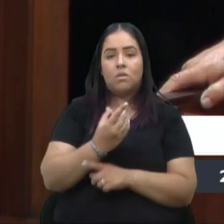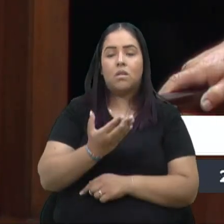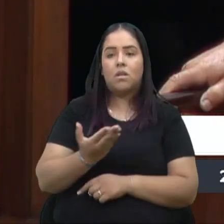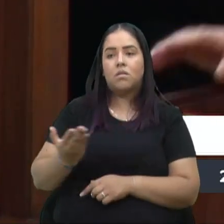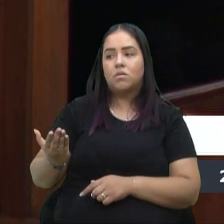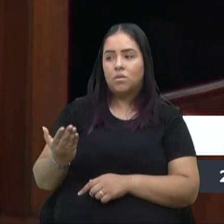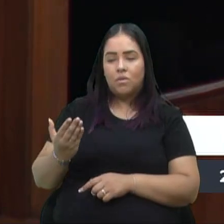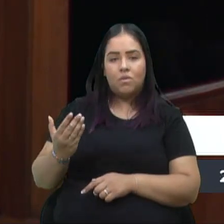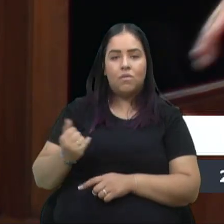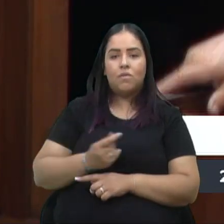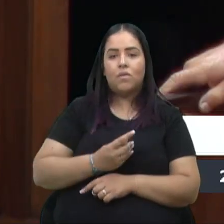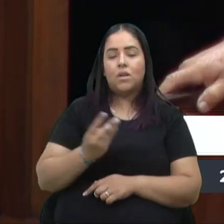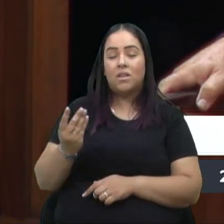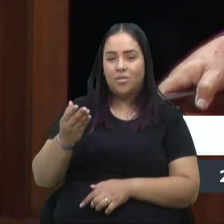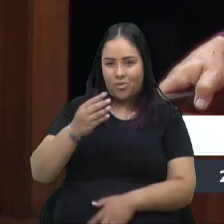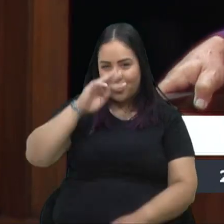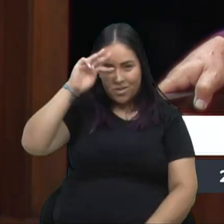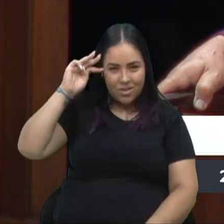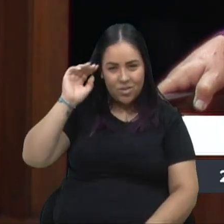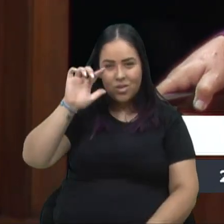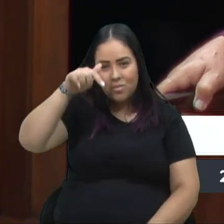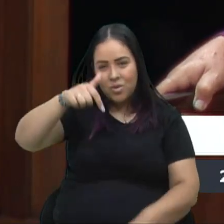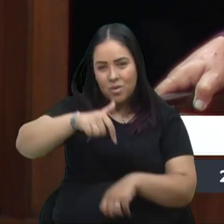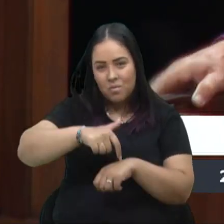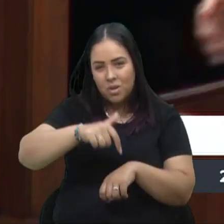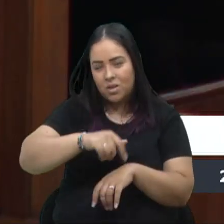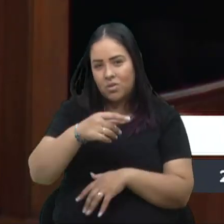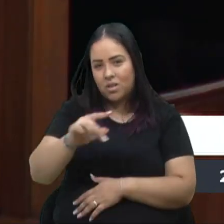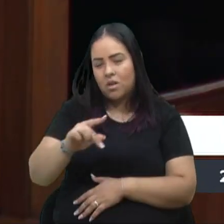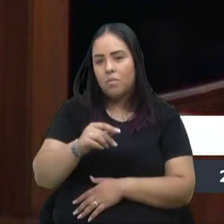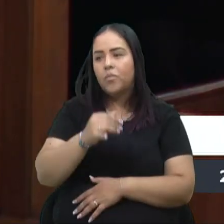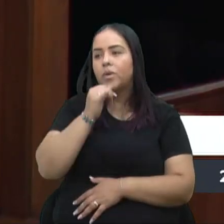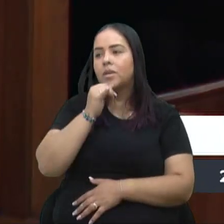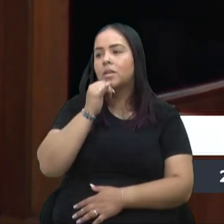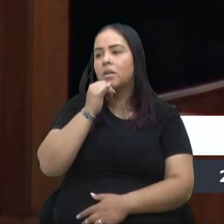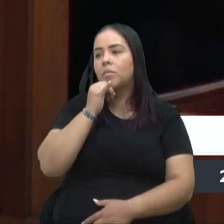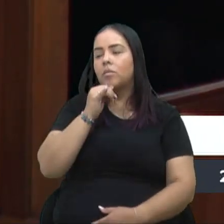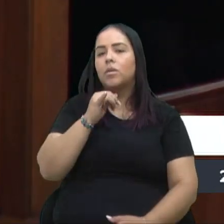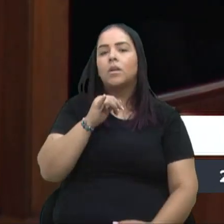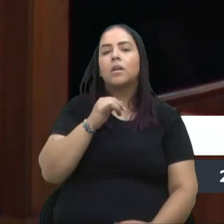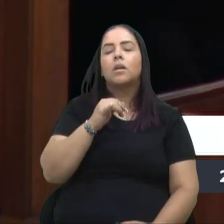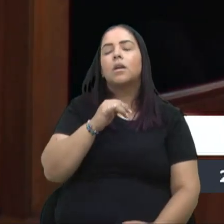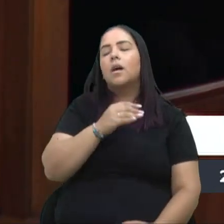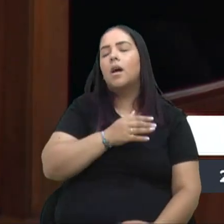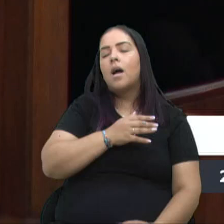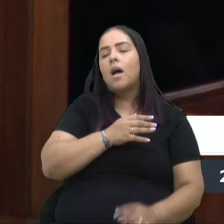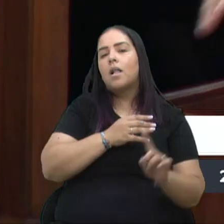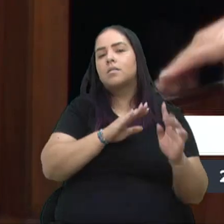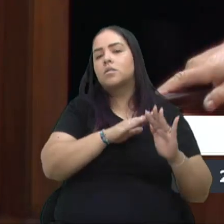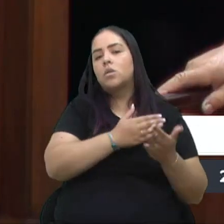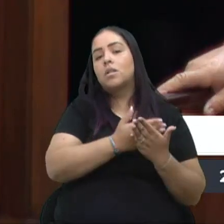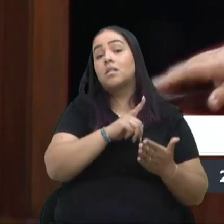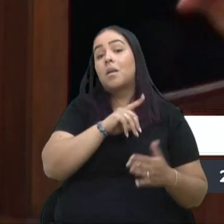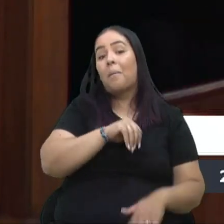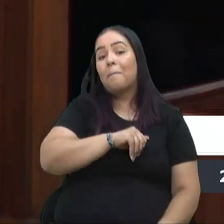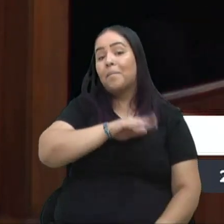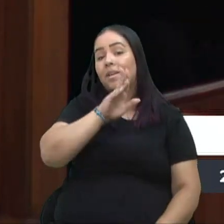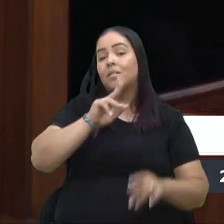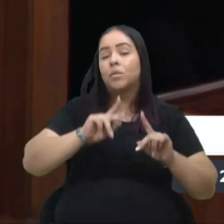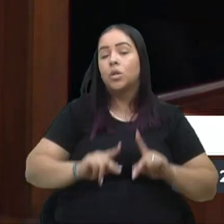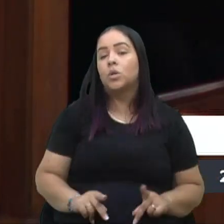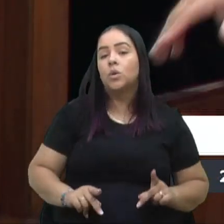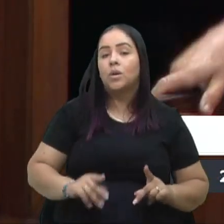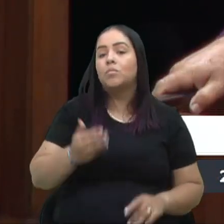citação Vereador Juliano depois vai ter o seu momento por exemplo ali na tem mais gente para lá que tão pedindo